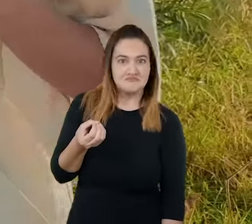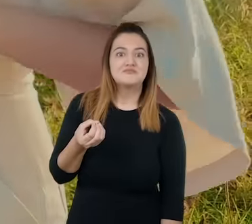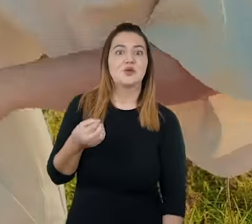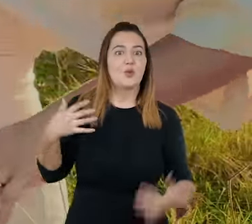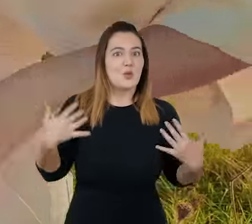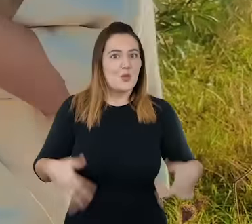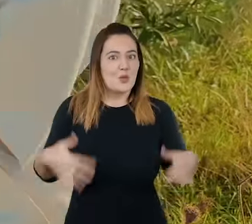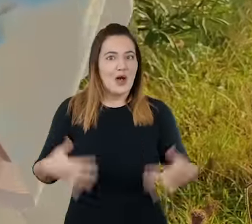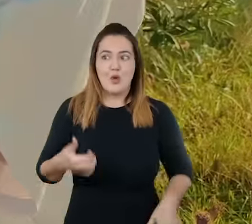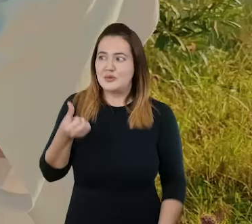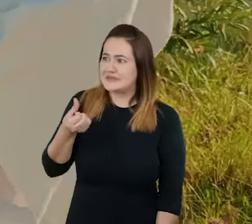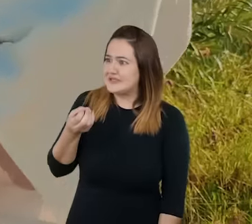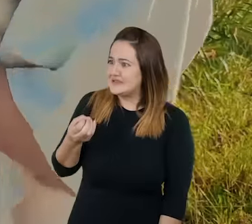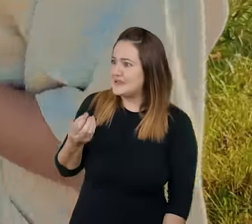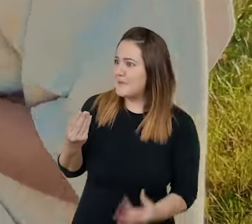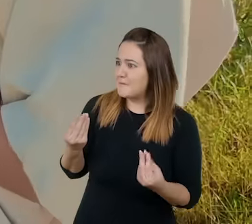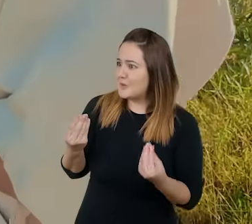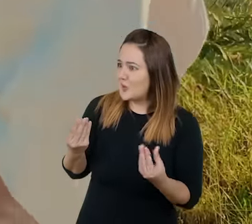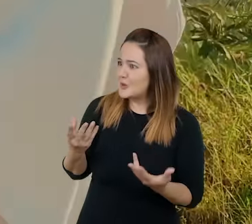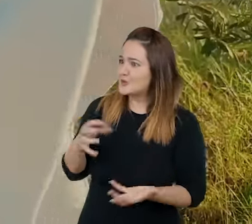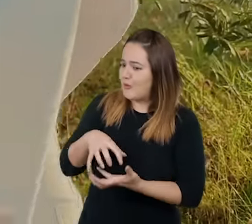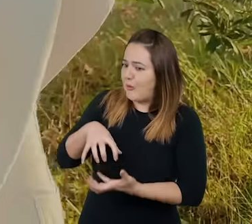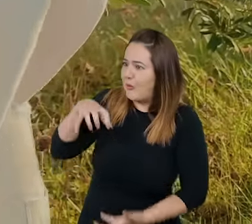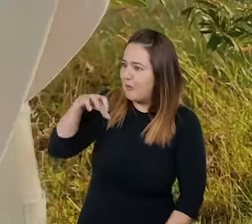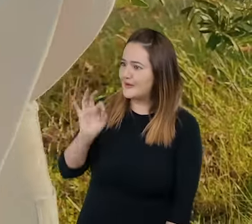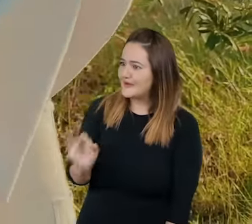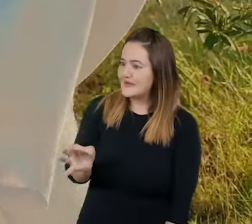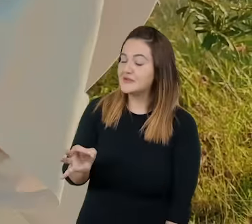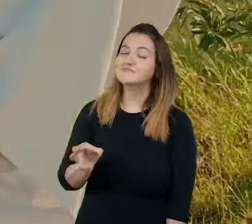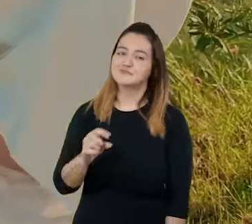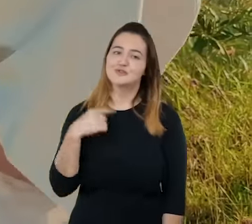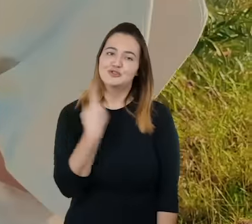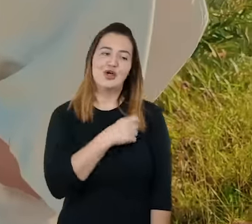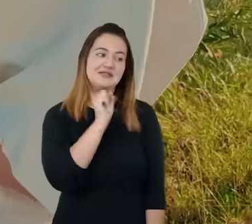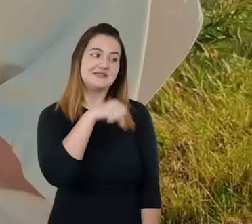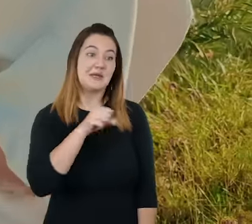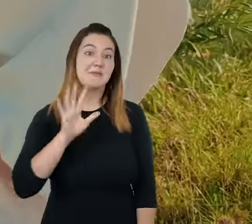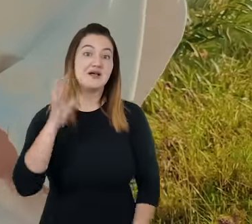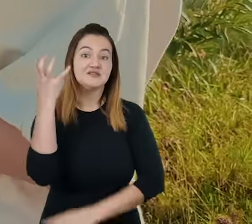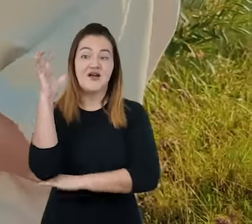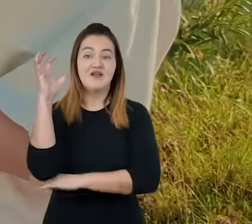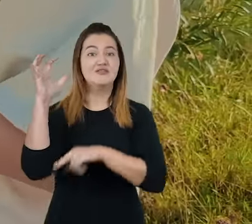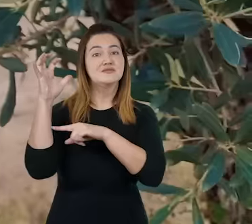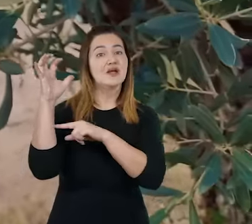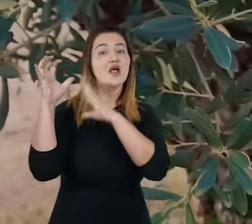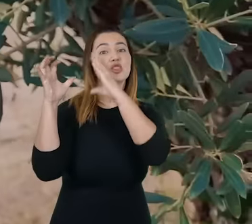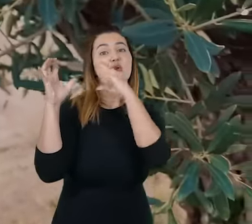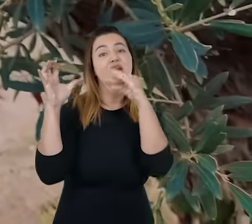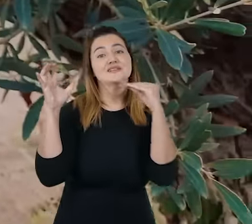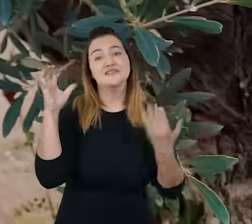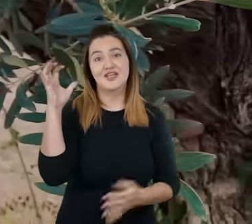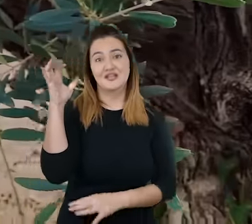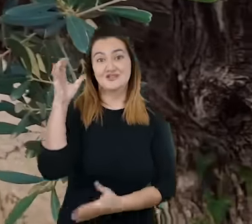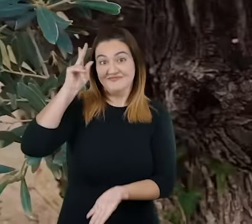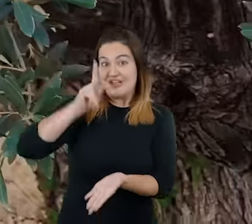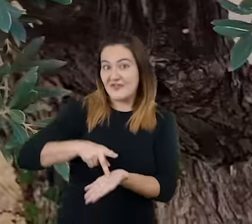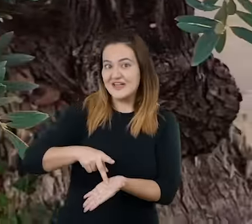gente, é muita coisa pra gente. Sim, pra Yes, gente é for muito, us. porém para as oliveiras não é muito. Yes. Na verdade,